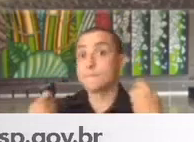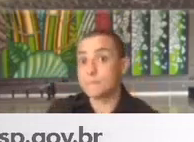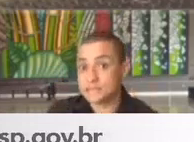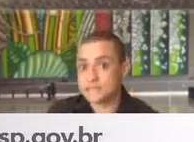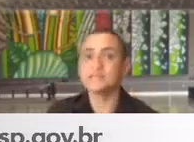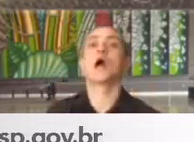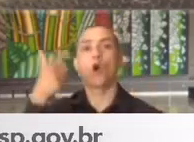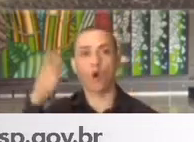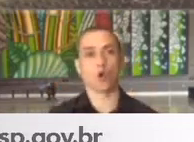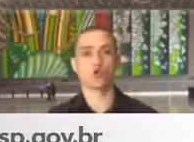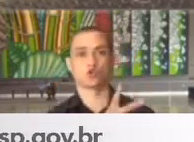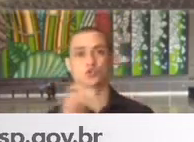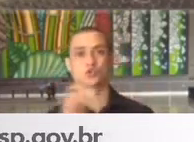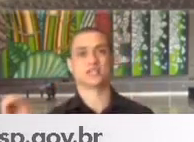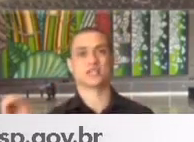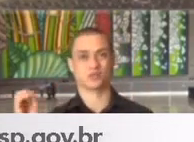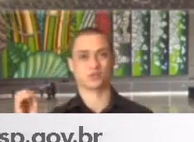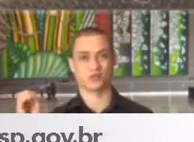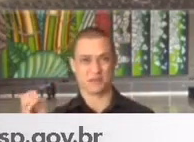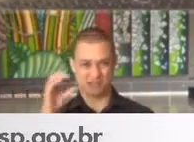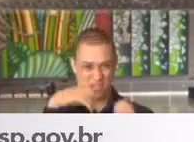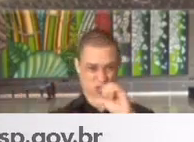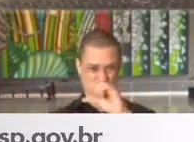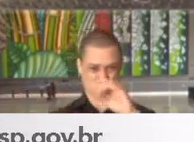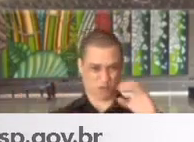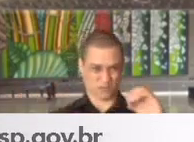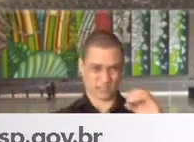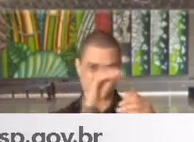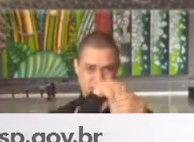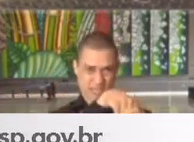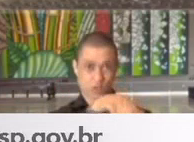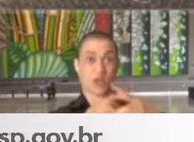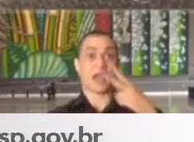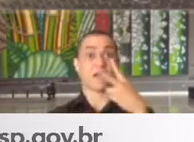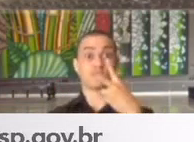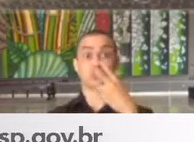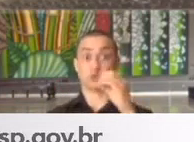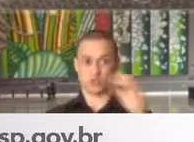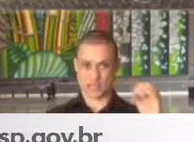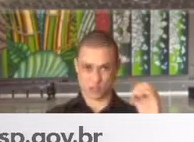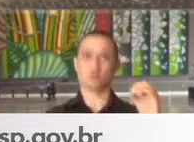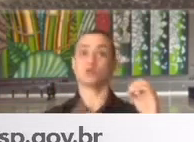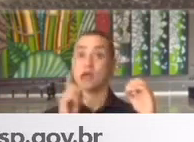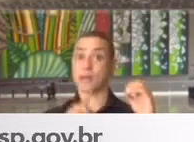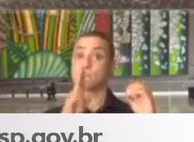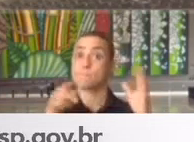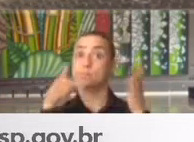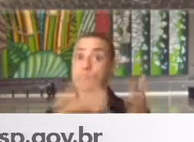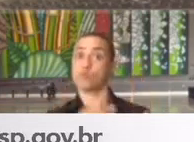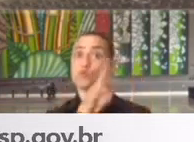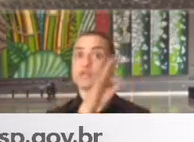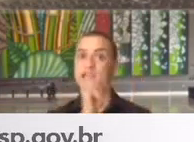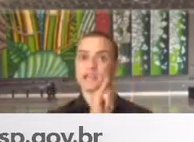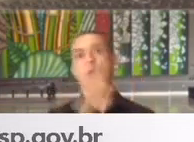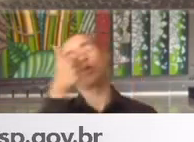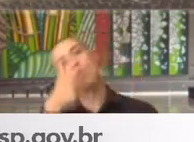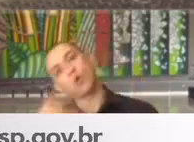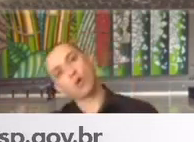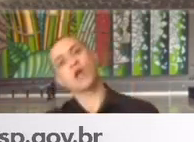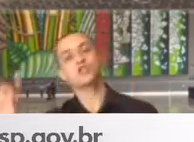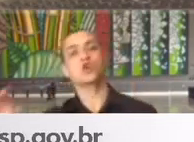200, dentro desses 900, 200 leitos de terapia intensiva, e assim nós podemos escalonar